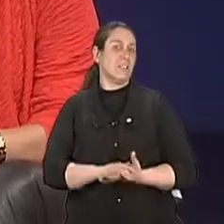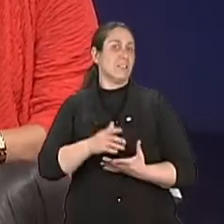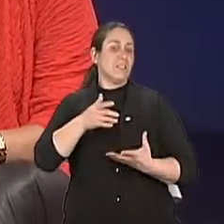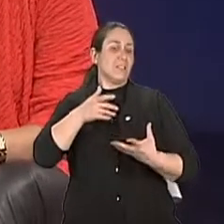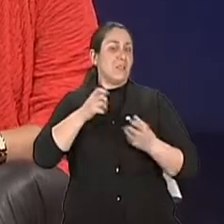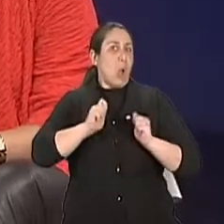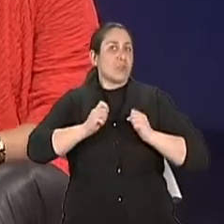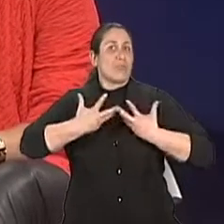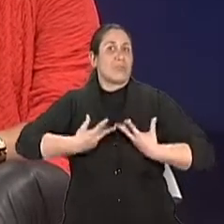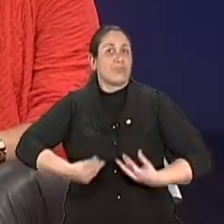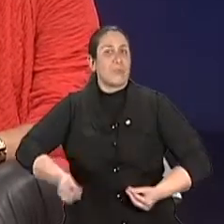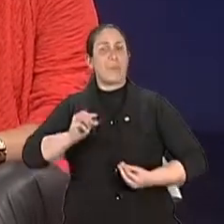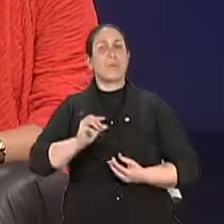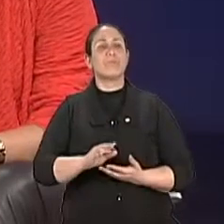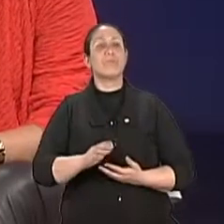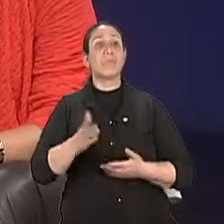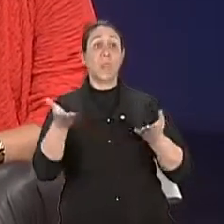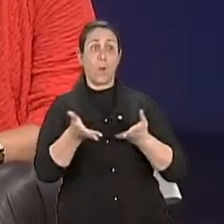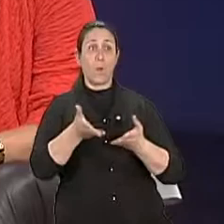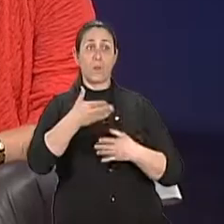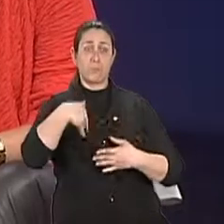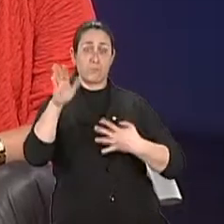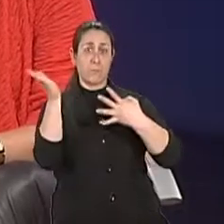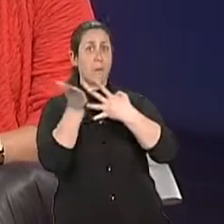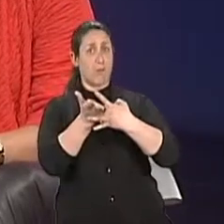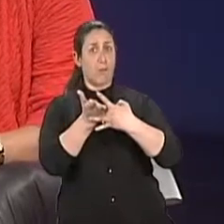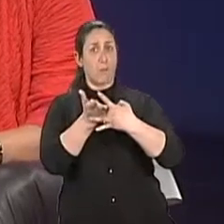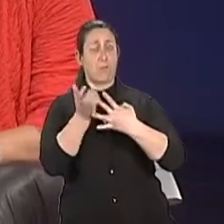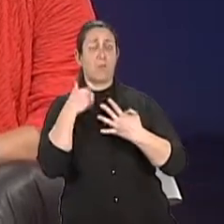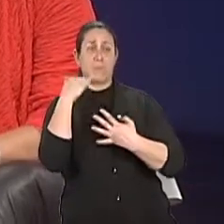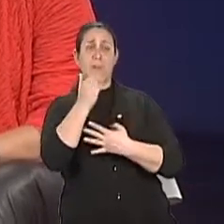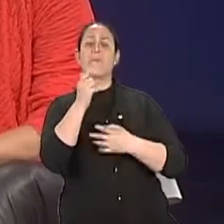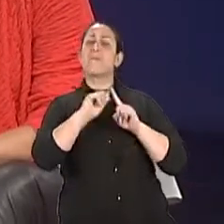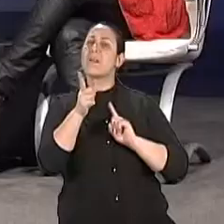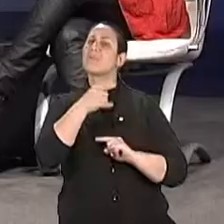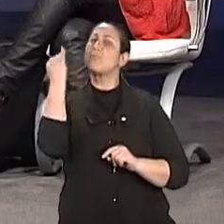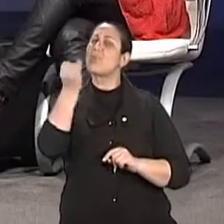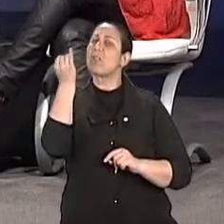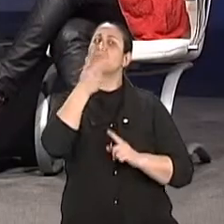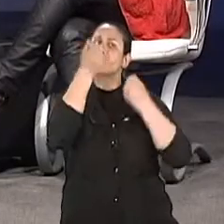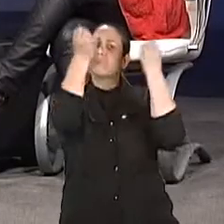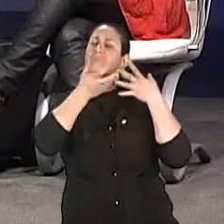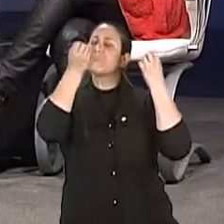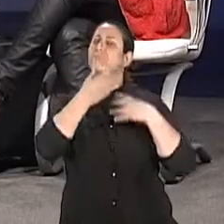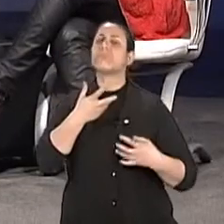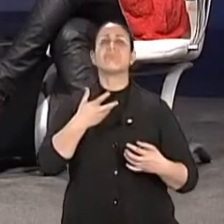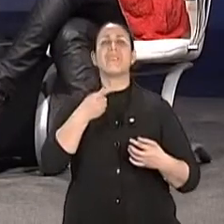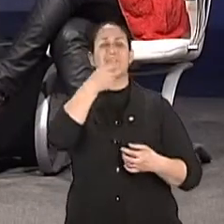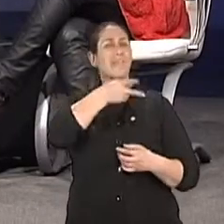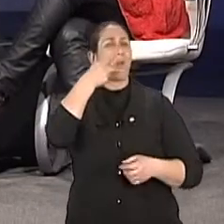encaminhando para o intervalo. Nessa primeira parte do programa, ficou claro para nós que a prevenção é tudo. O senhor falou